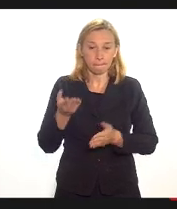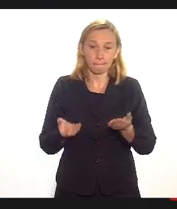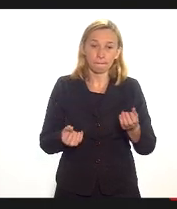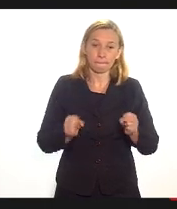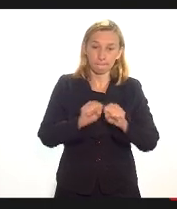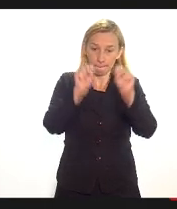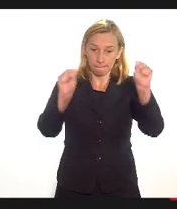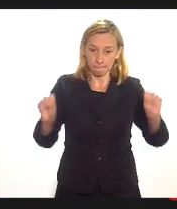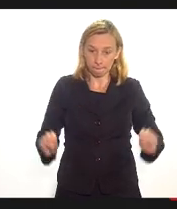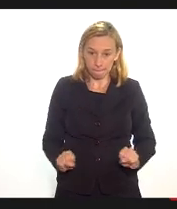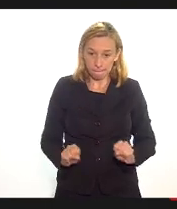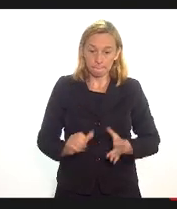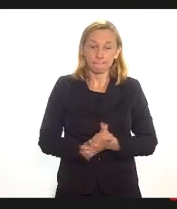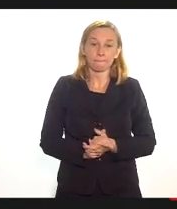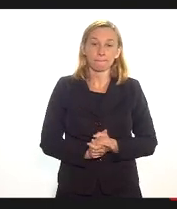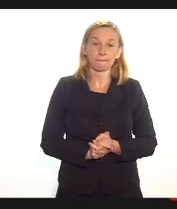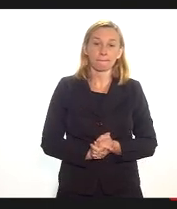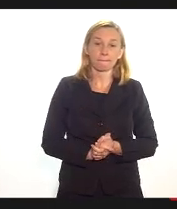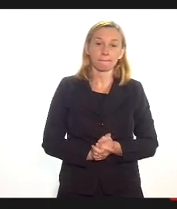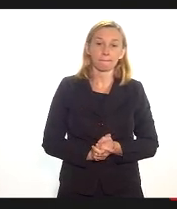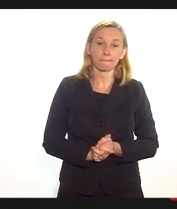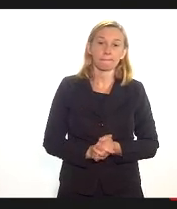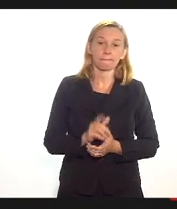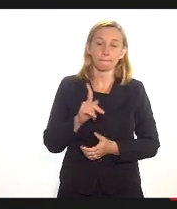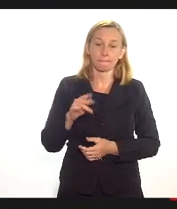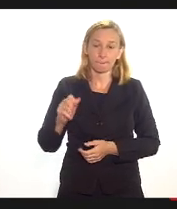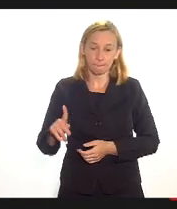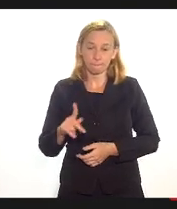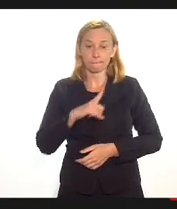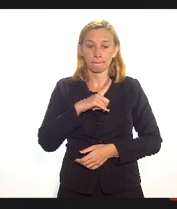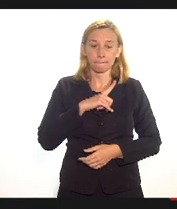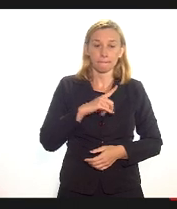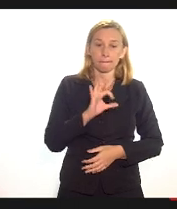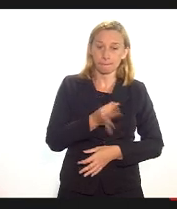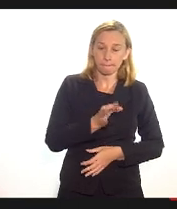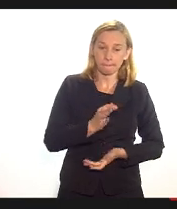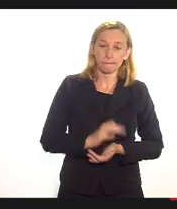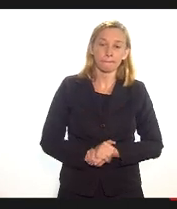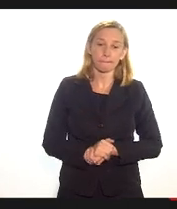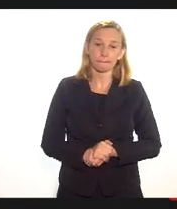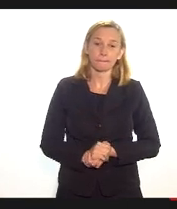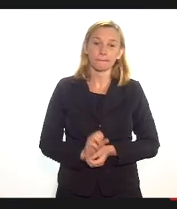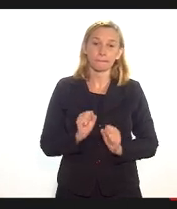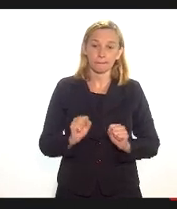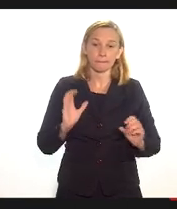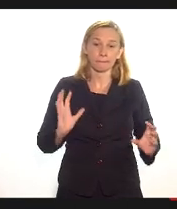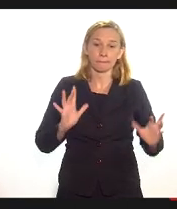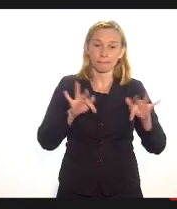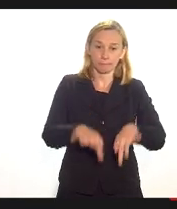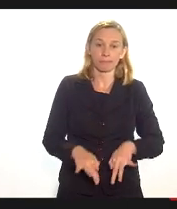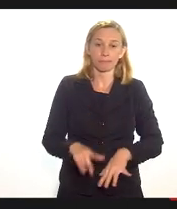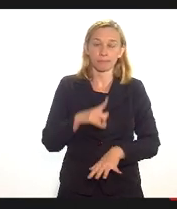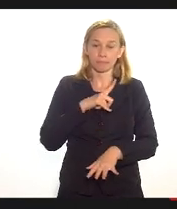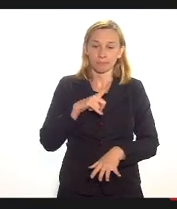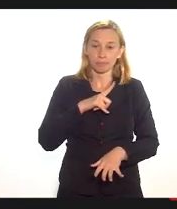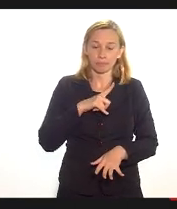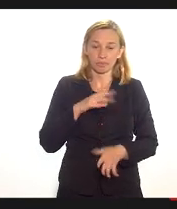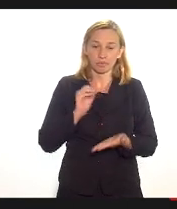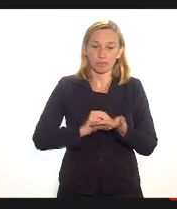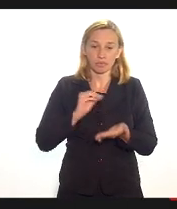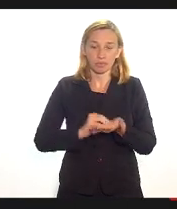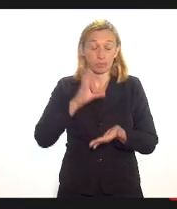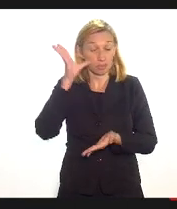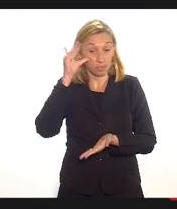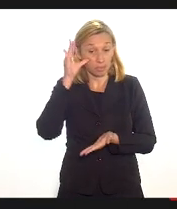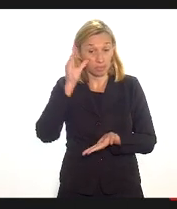estrutura gigantesca que a ANP possui. Então, no mínimo, a gente pode concluir que existe um desinteresse muito